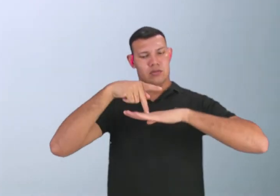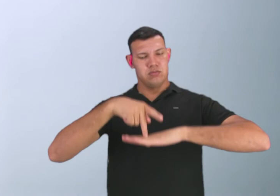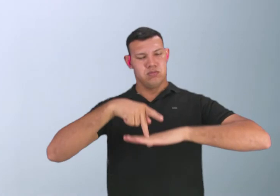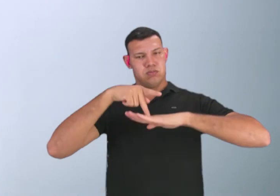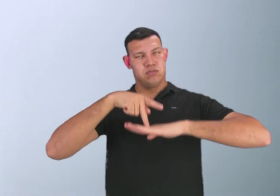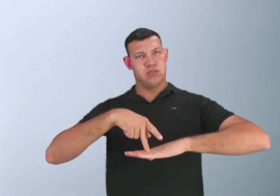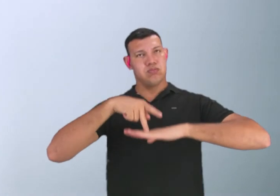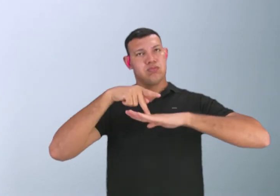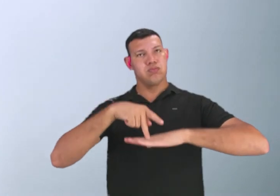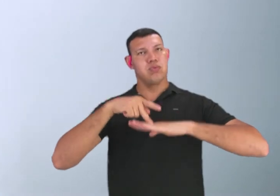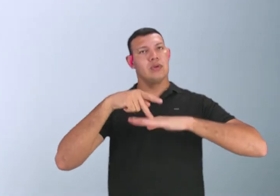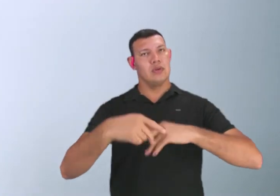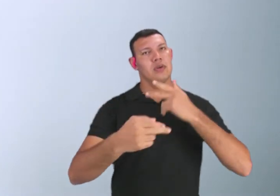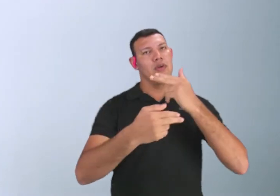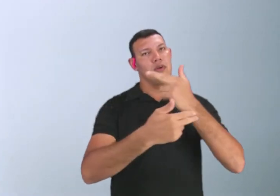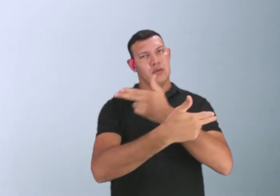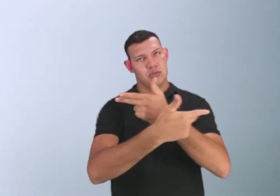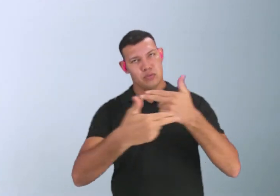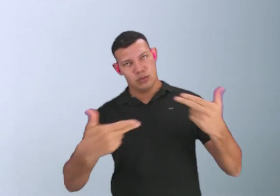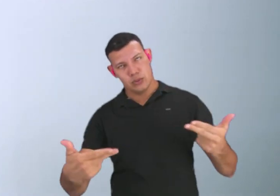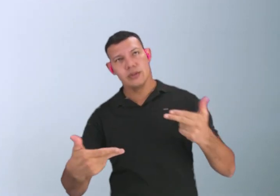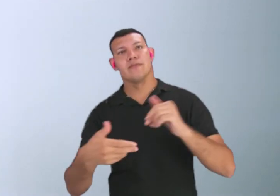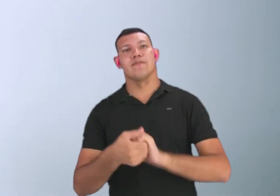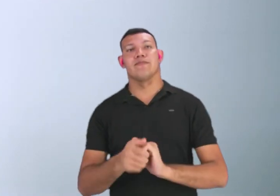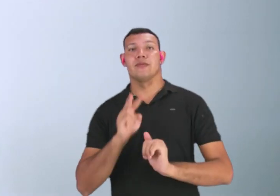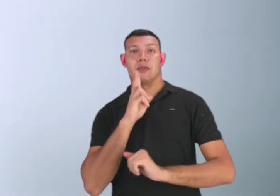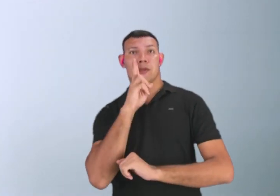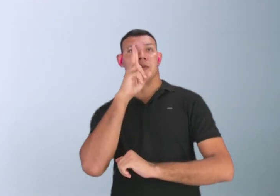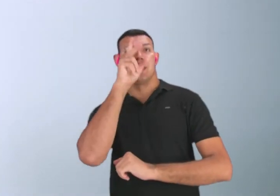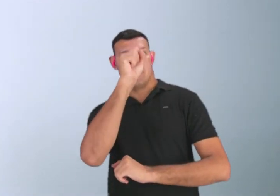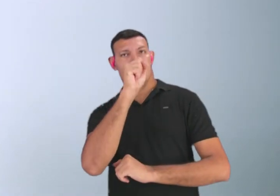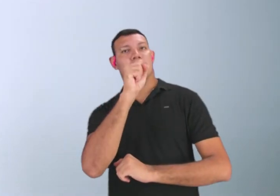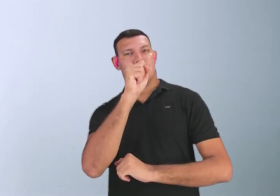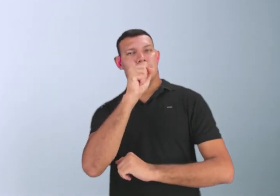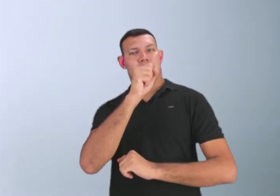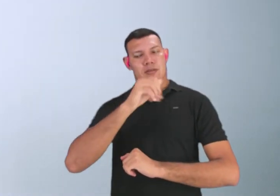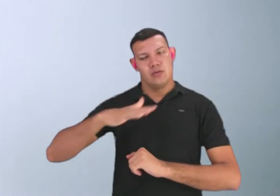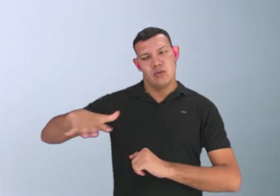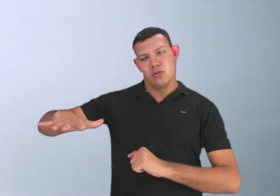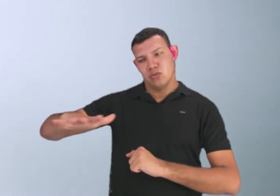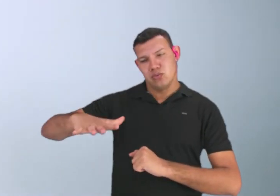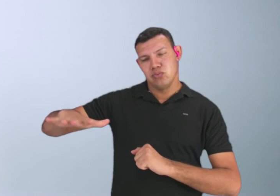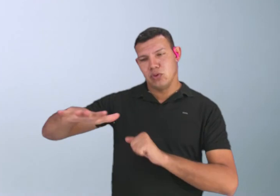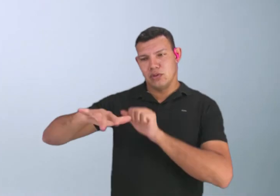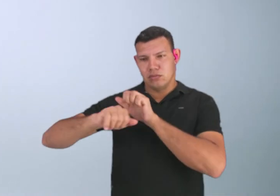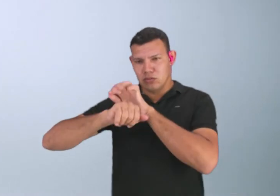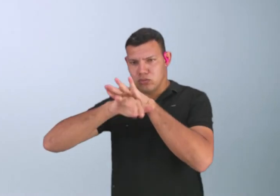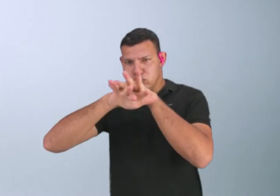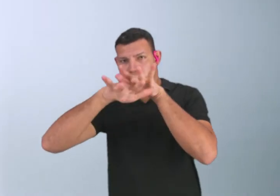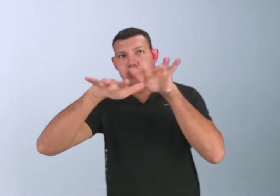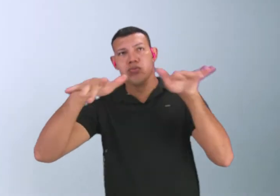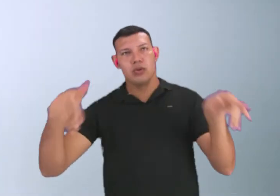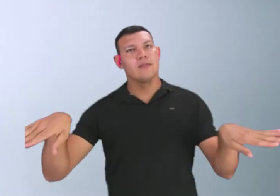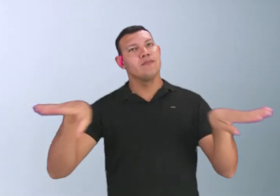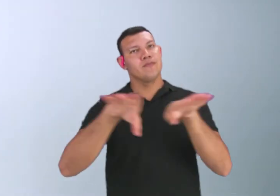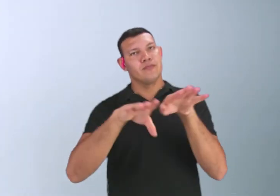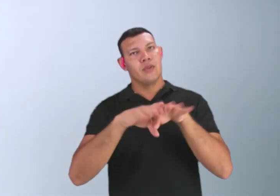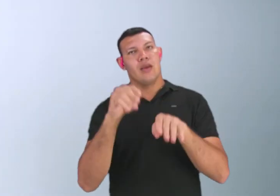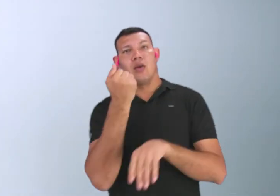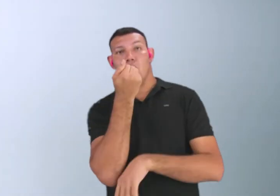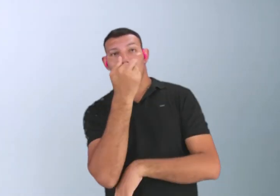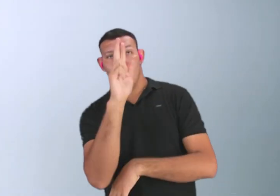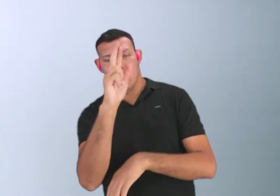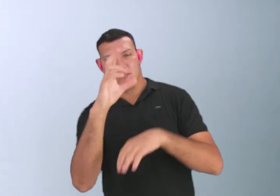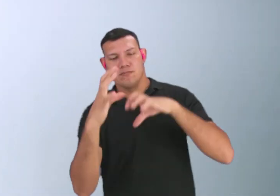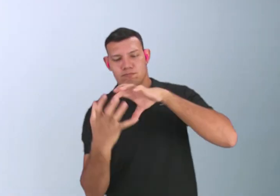sobre um material ali, que é uma força na distribuição de uma área. Mas vimos também que a própria atmosfera, ou o ar, essa